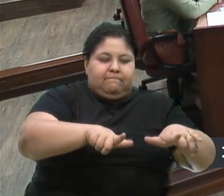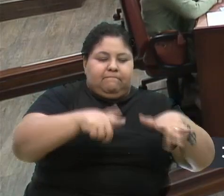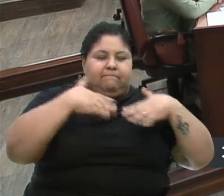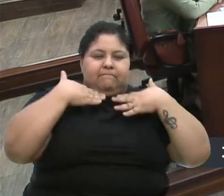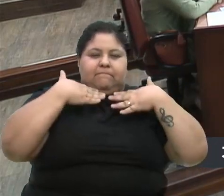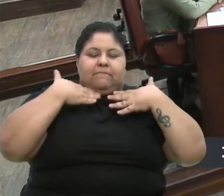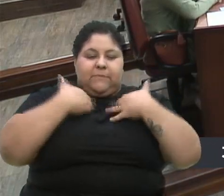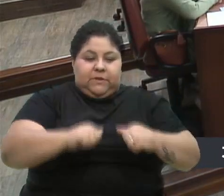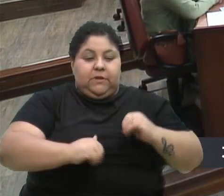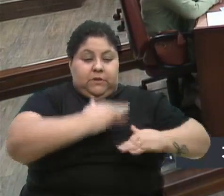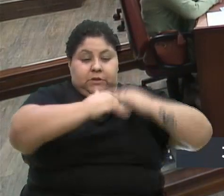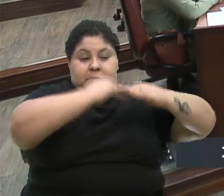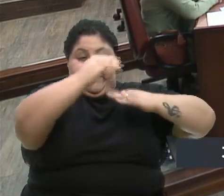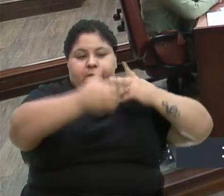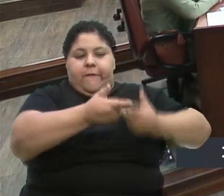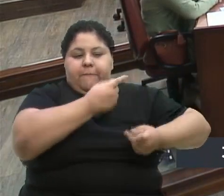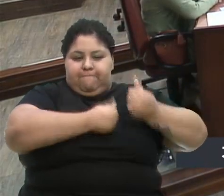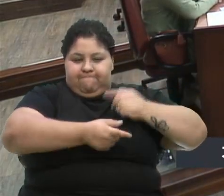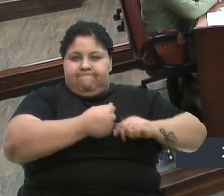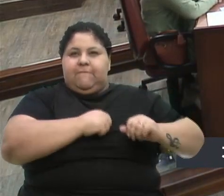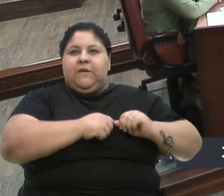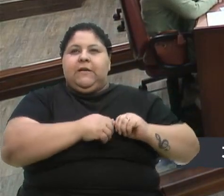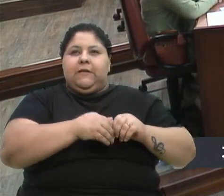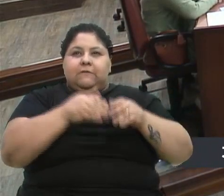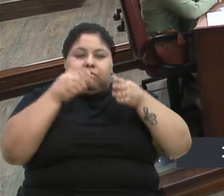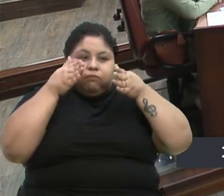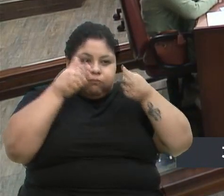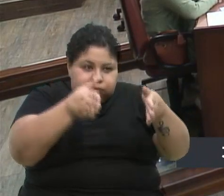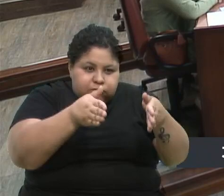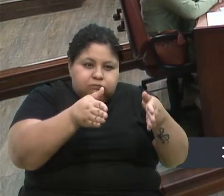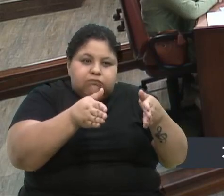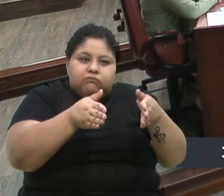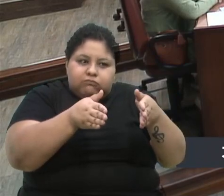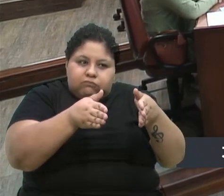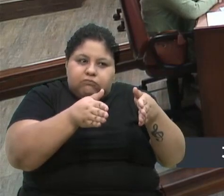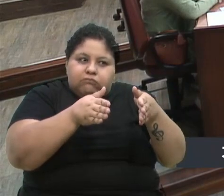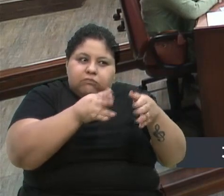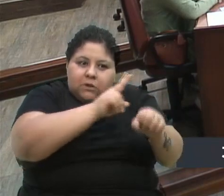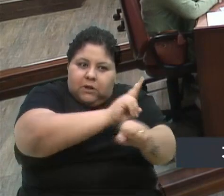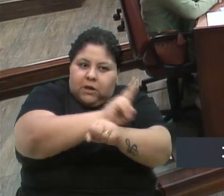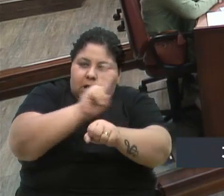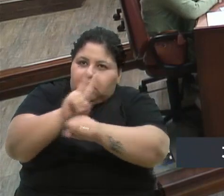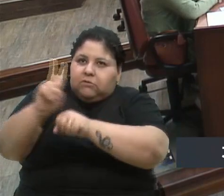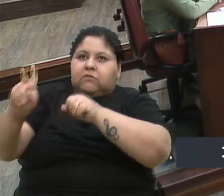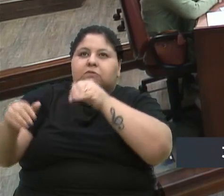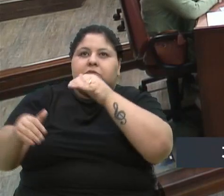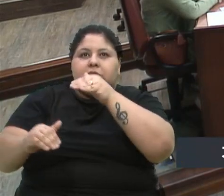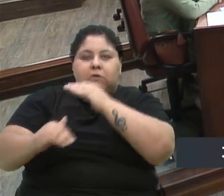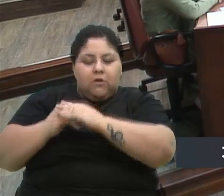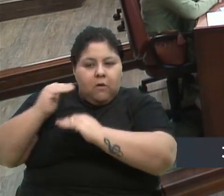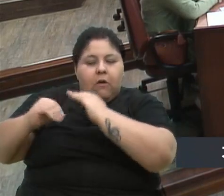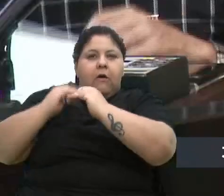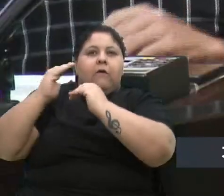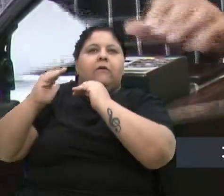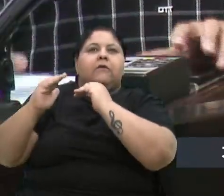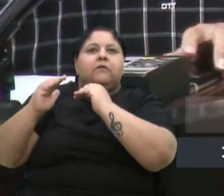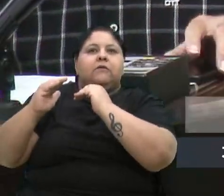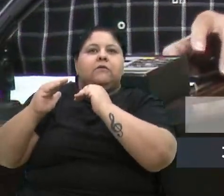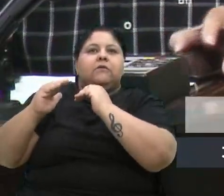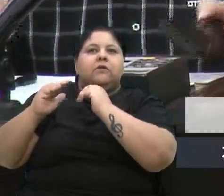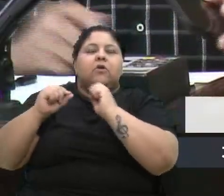Econômico, ela dá um norte e fomenta cada vez mais a situação do que